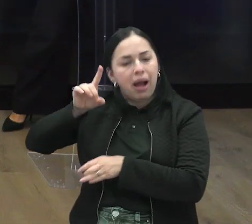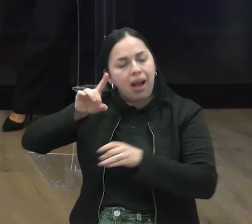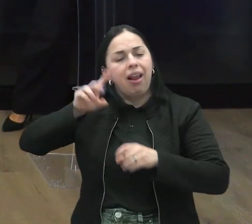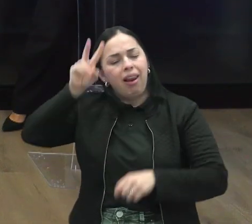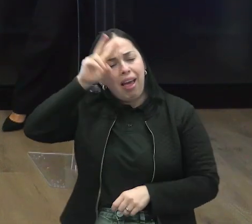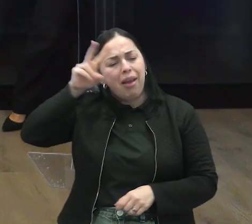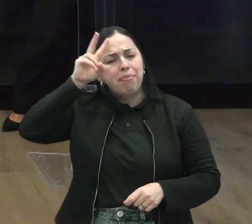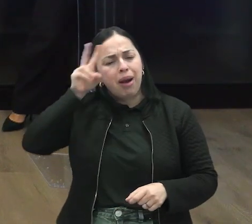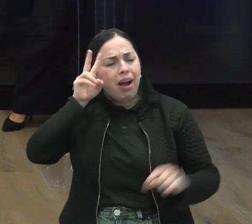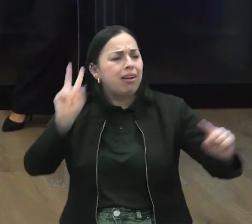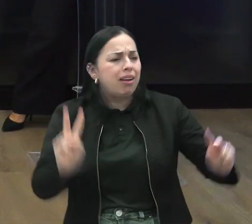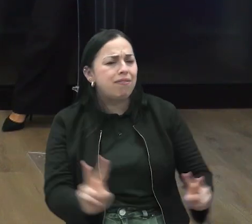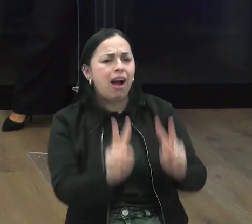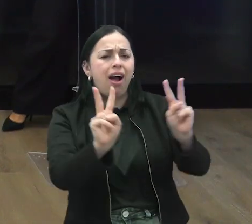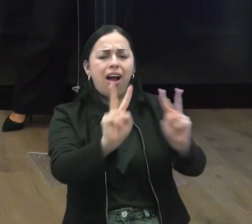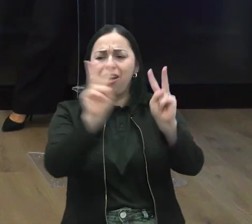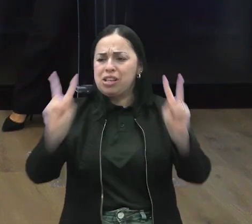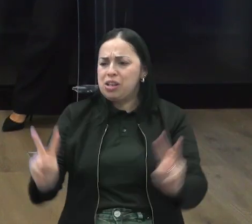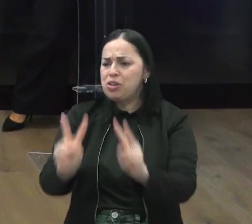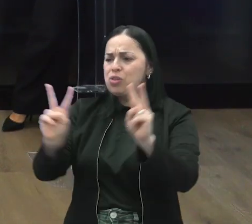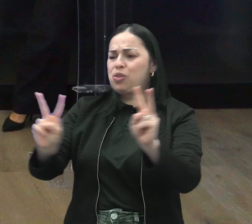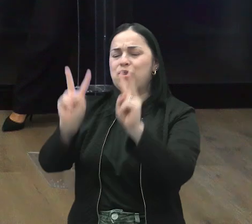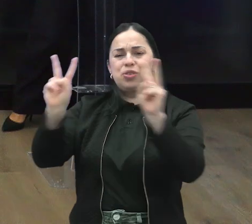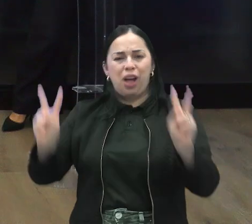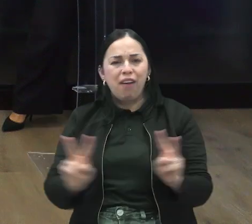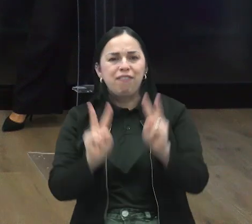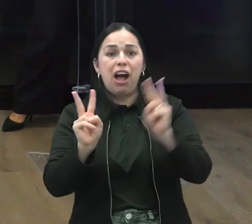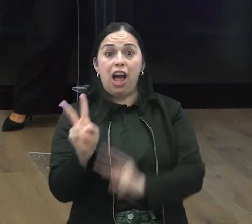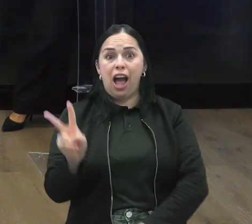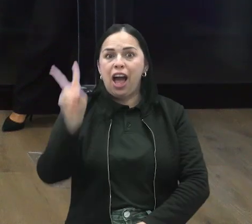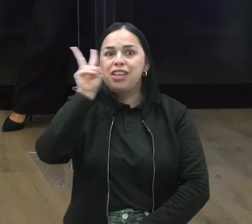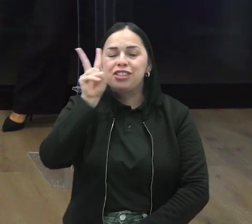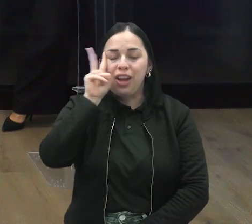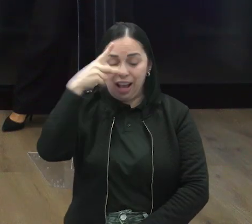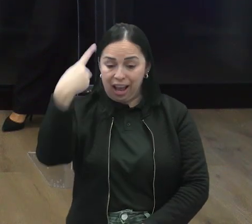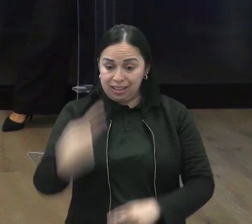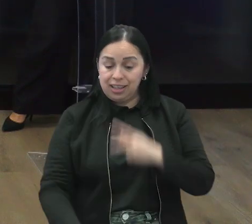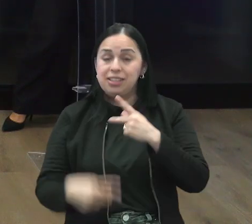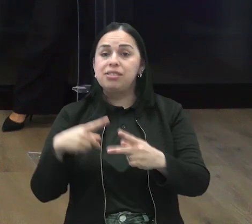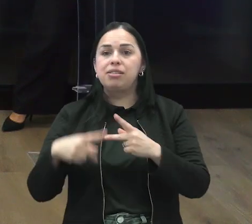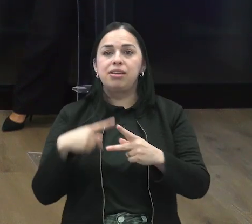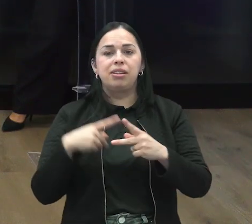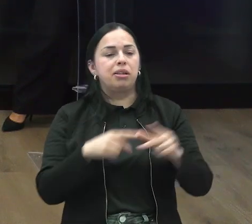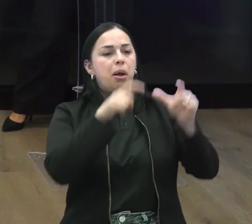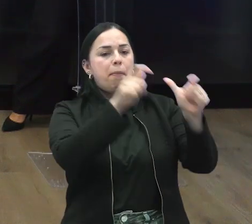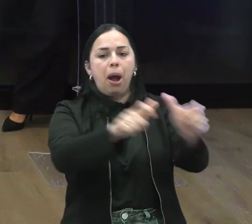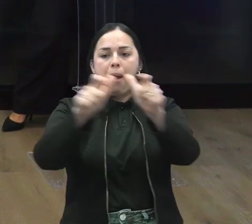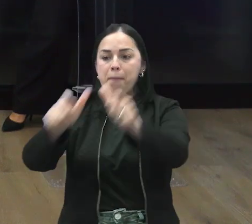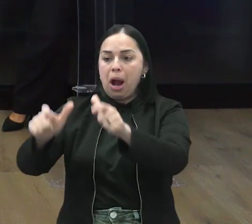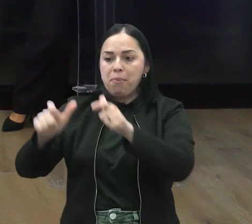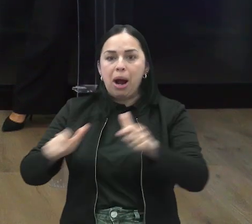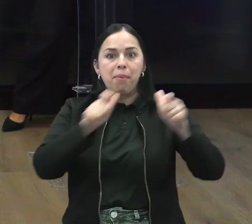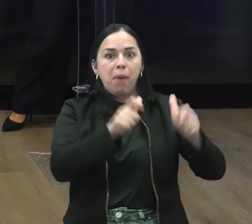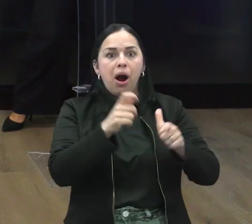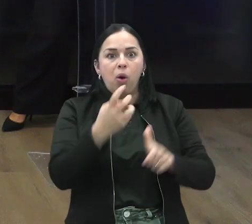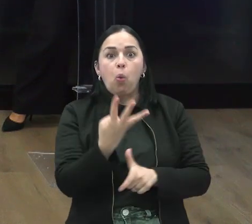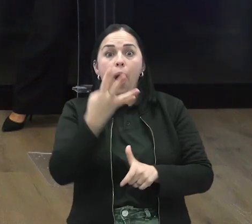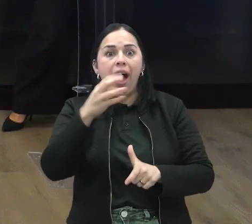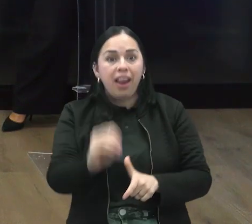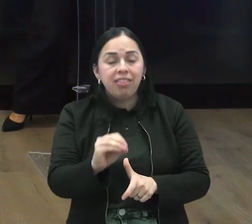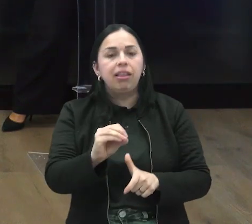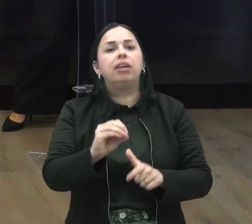a importância de valorizar e proteger os bens culturais. Aqui em São José dos Campos, são mais de